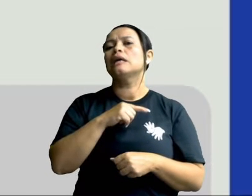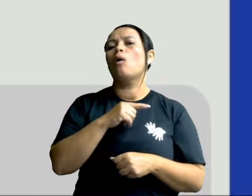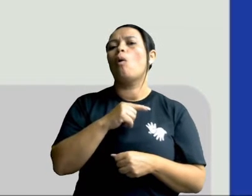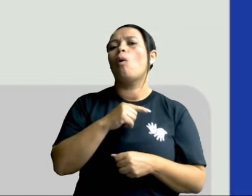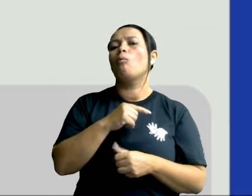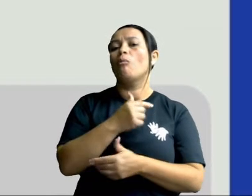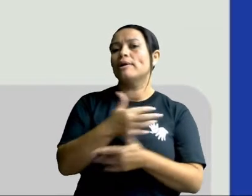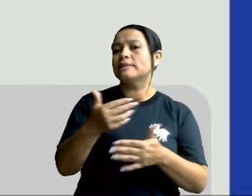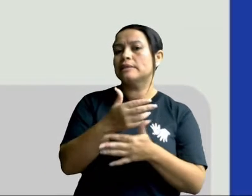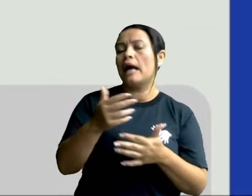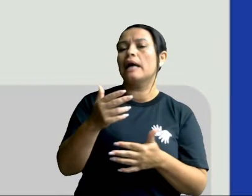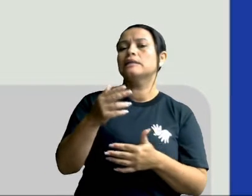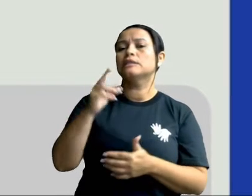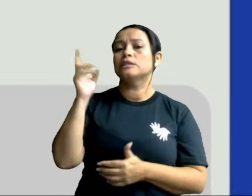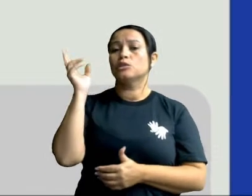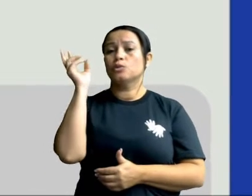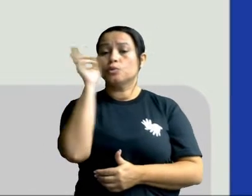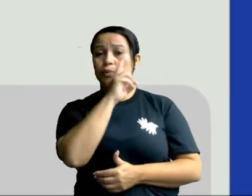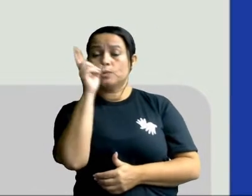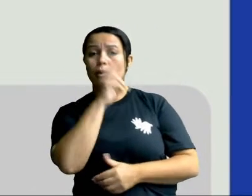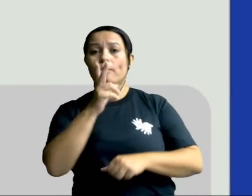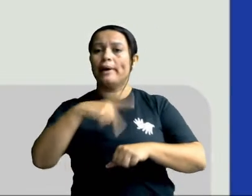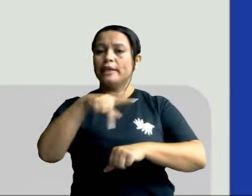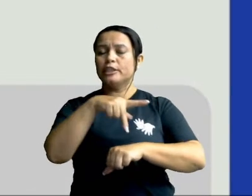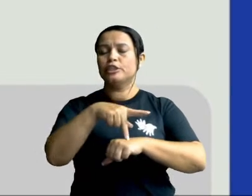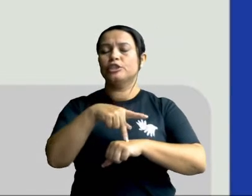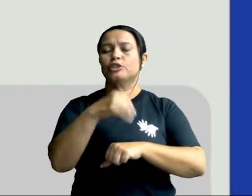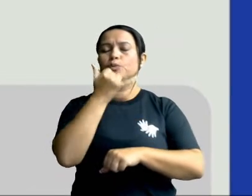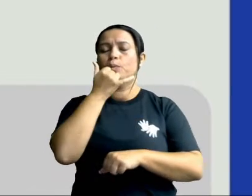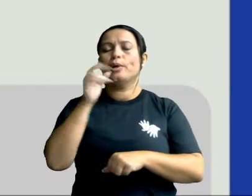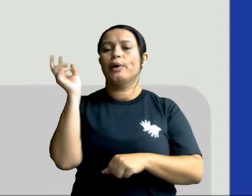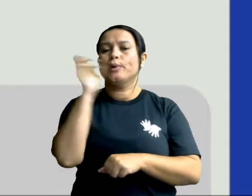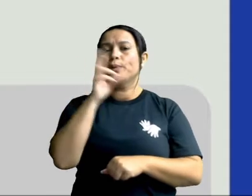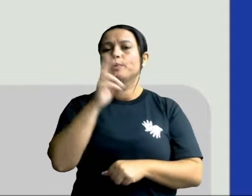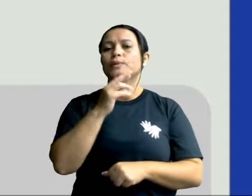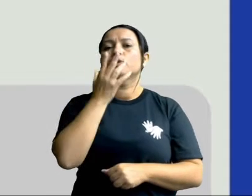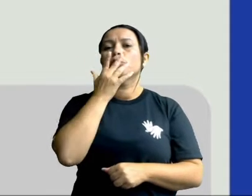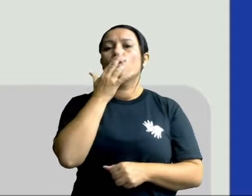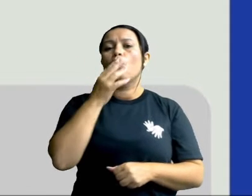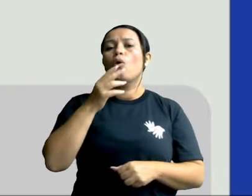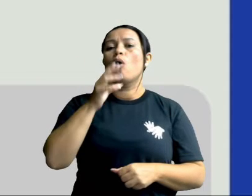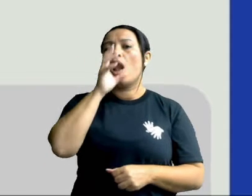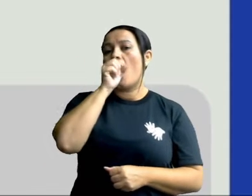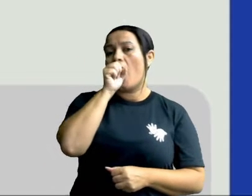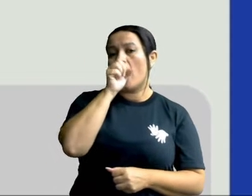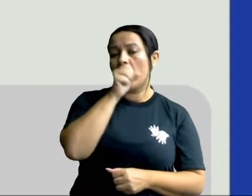russas, né, eram colonizadas pela Rússia. As listradas em laranja,